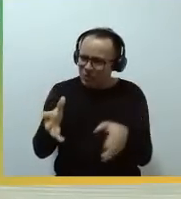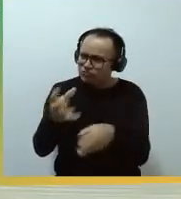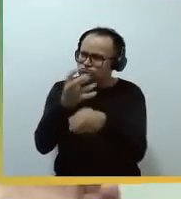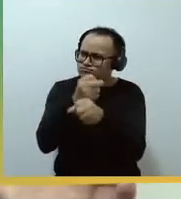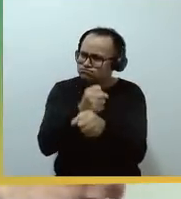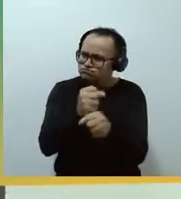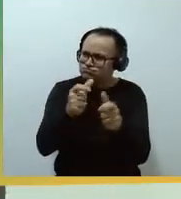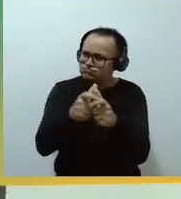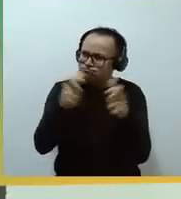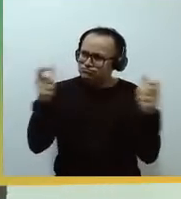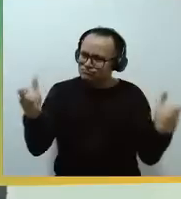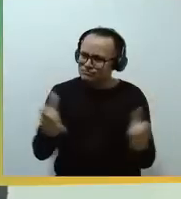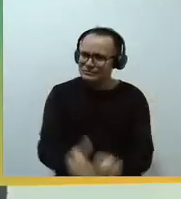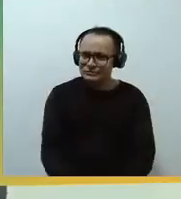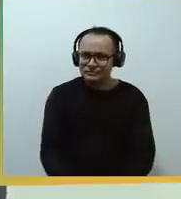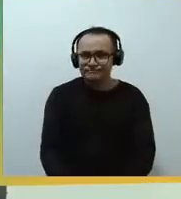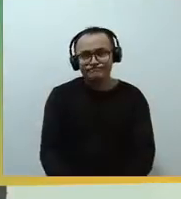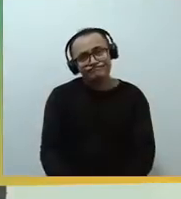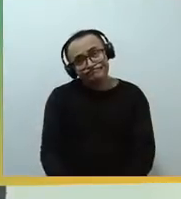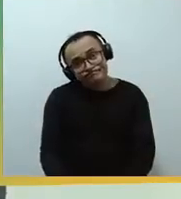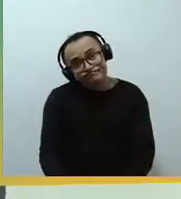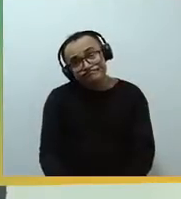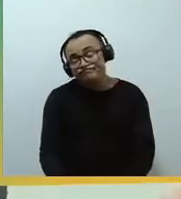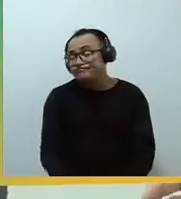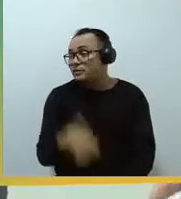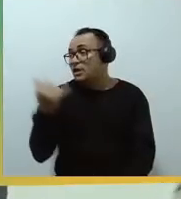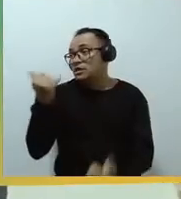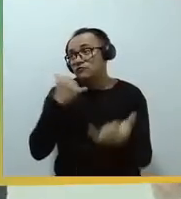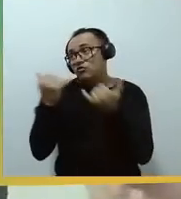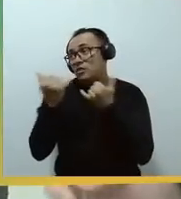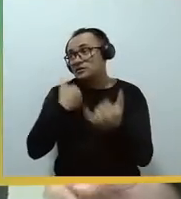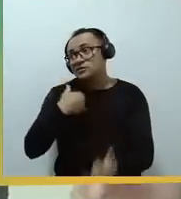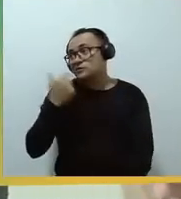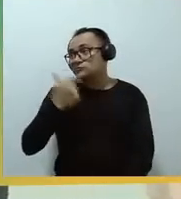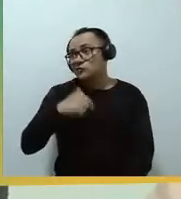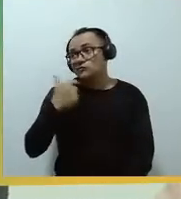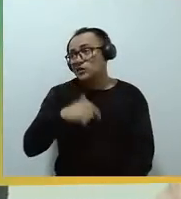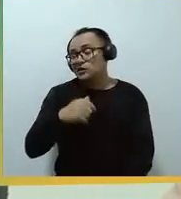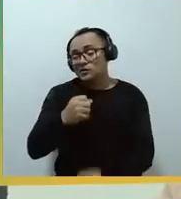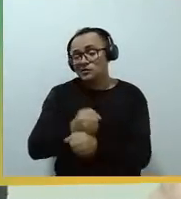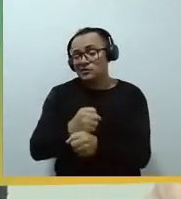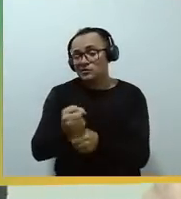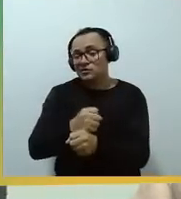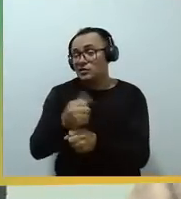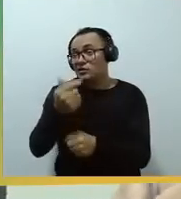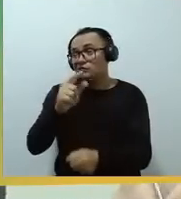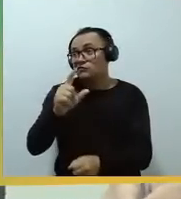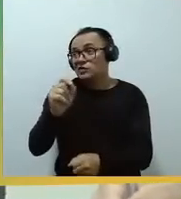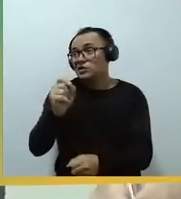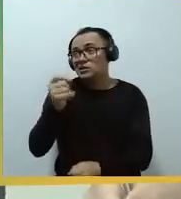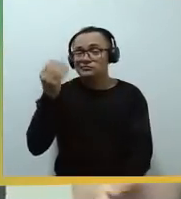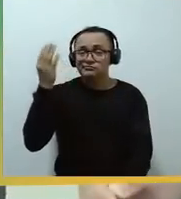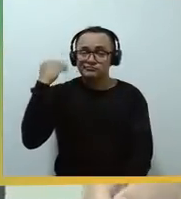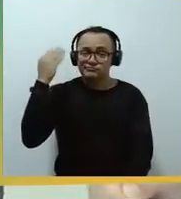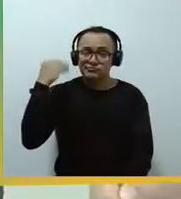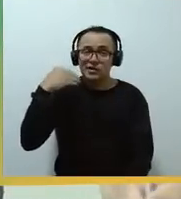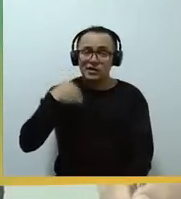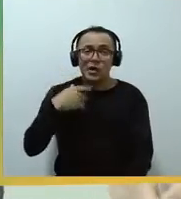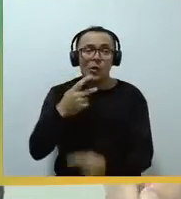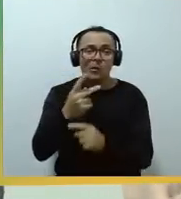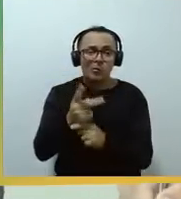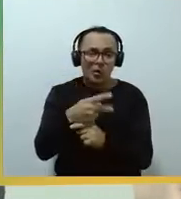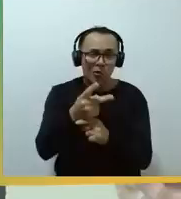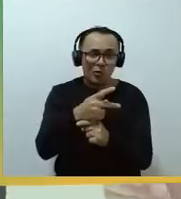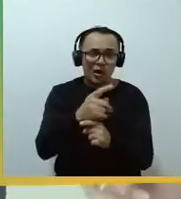Aí eu não tenho informação, né, porque são coisas de 20 anos atrás, eu posso buscar e transmitir e trazer para vocês por escrito